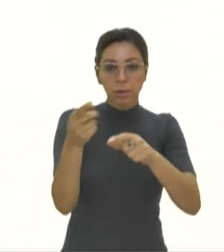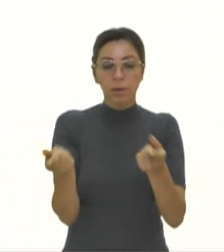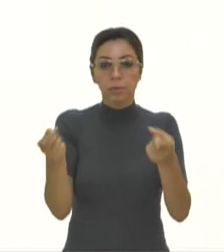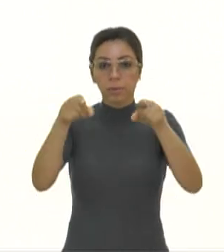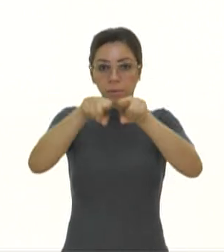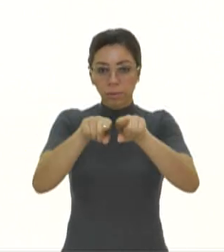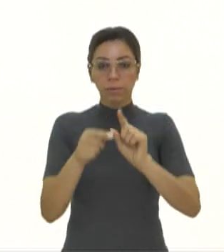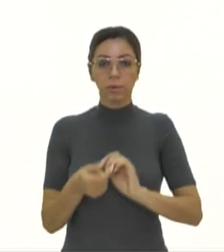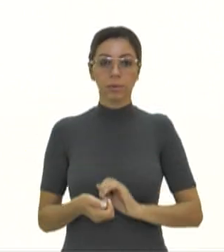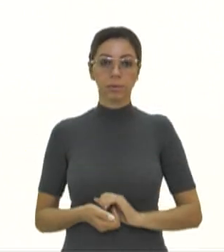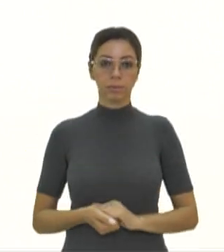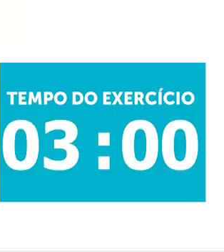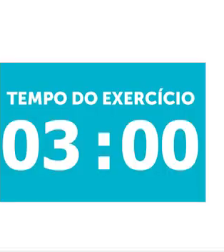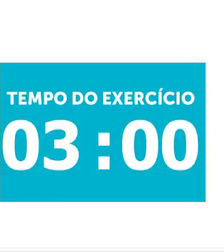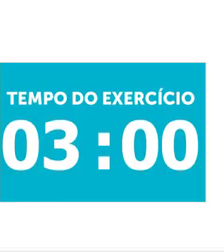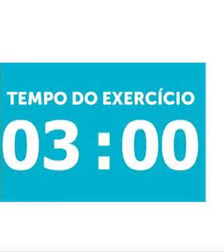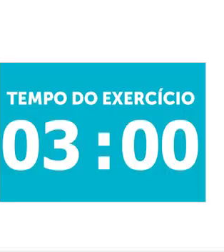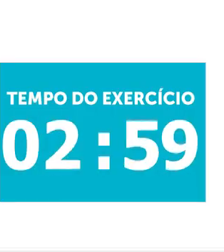retorna.